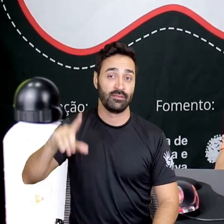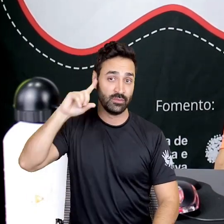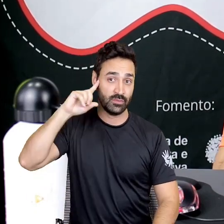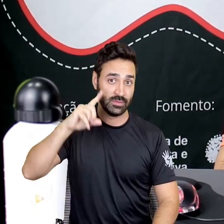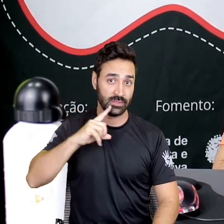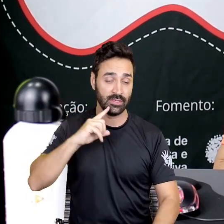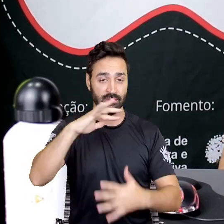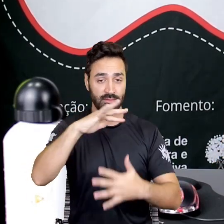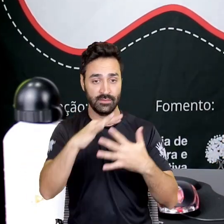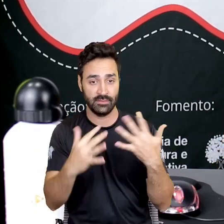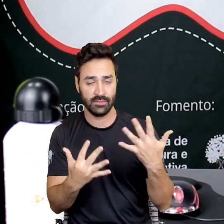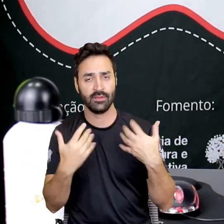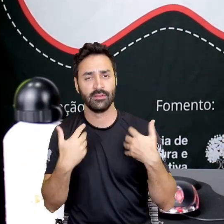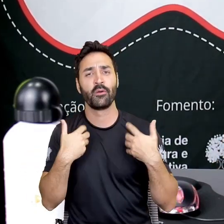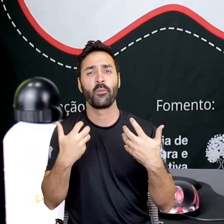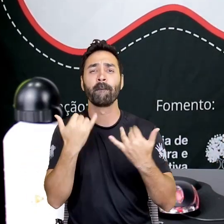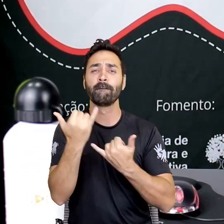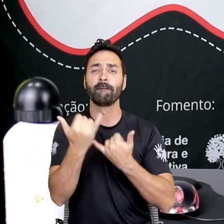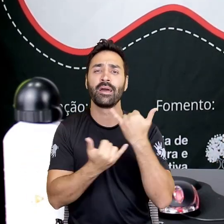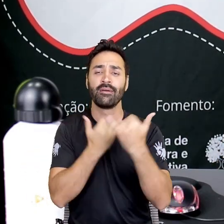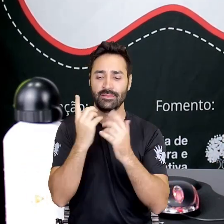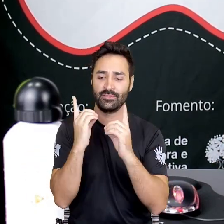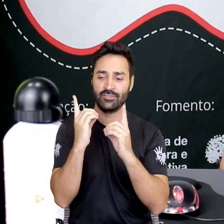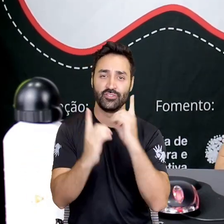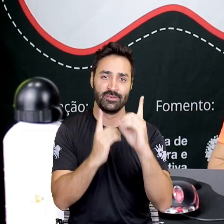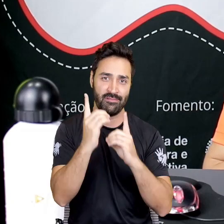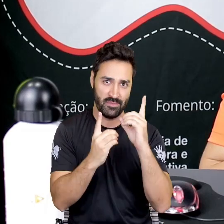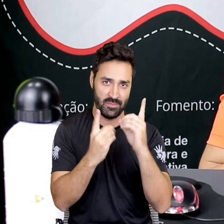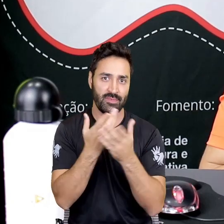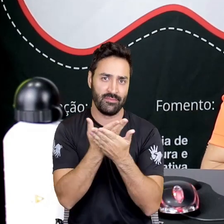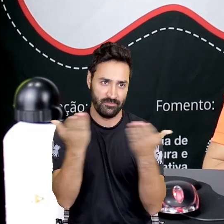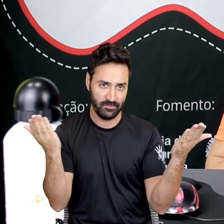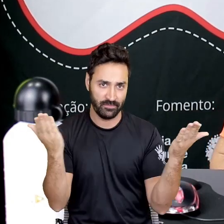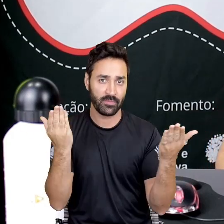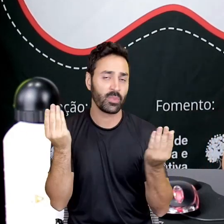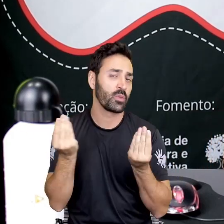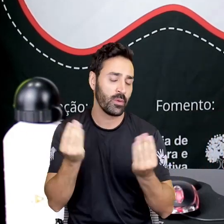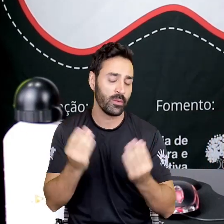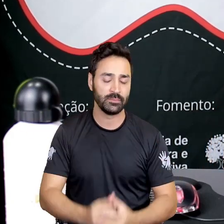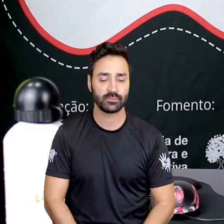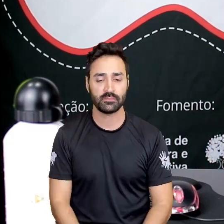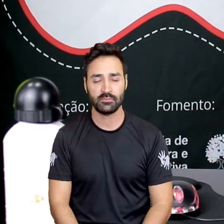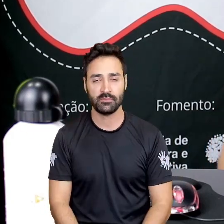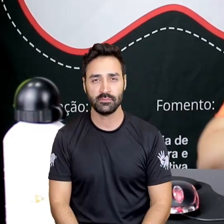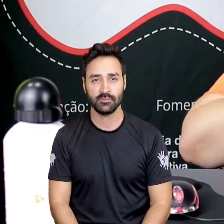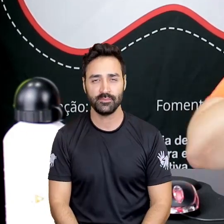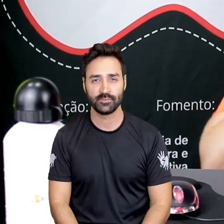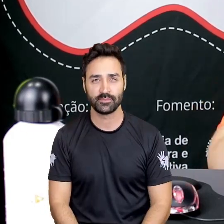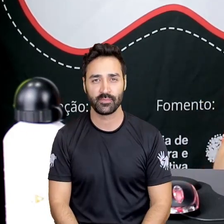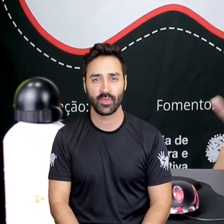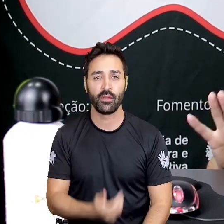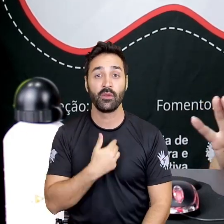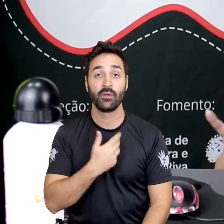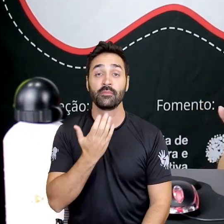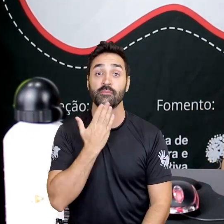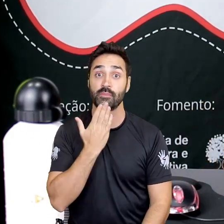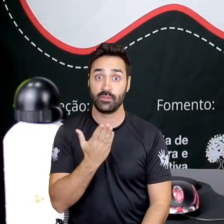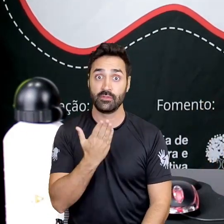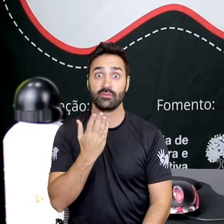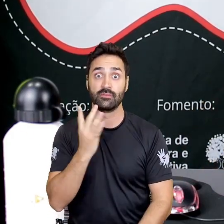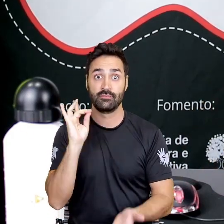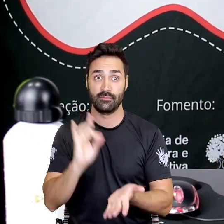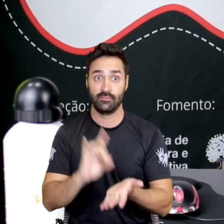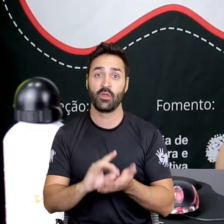quero fazer uma pequena dinâmica com vocês, tá? Eu quero que vocês, agora eu vou pedir para que vocês realmente abram